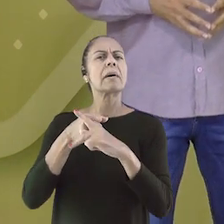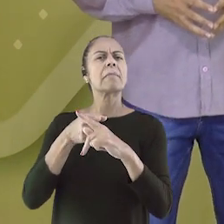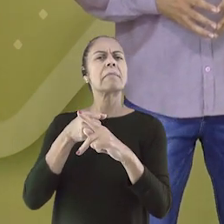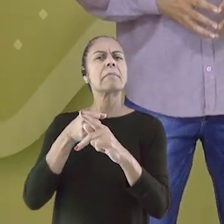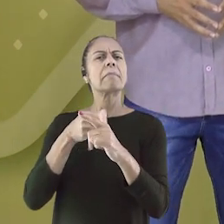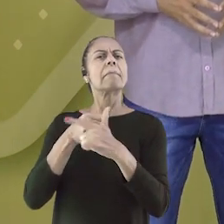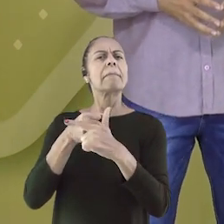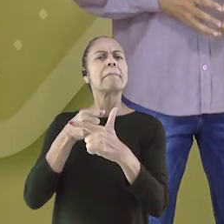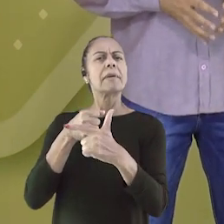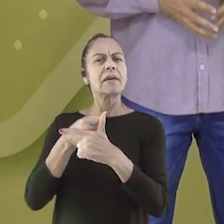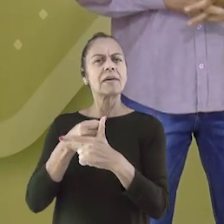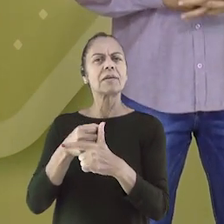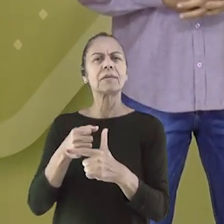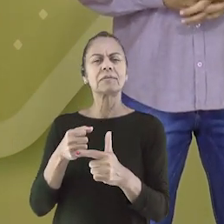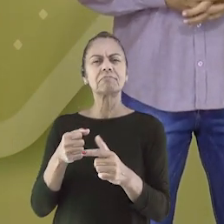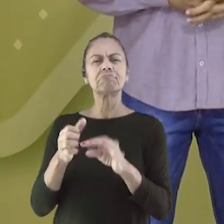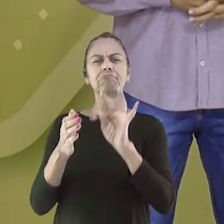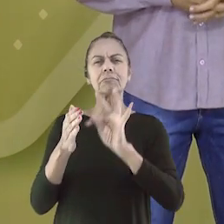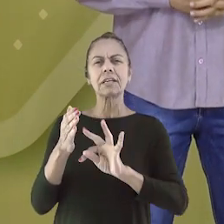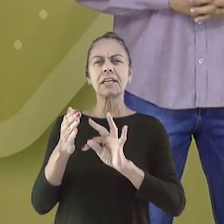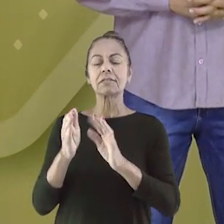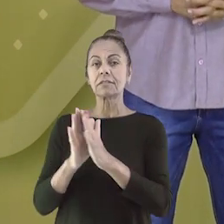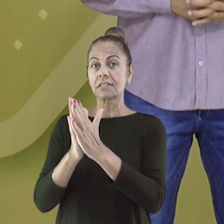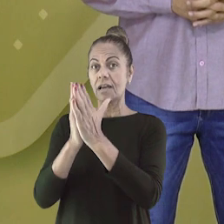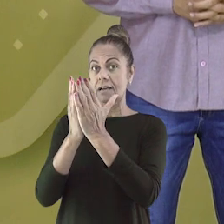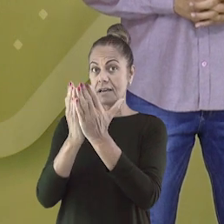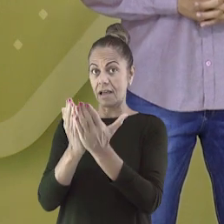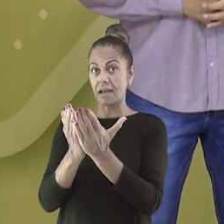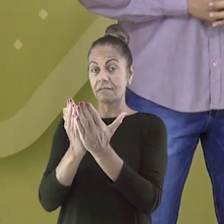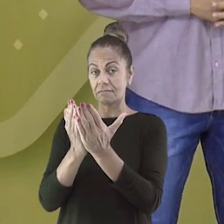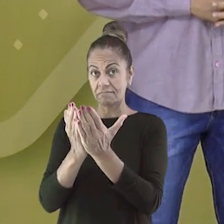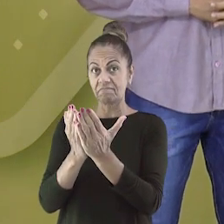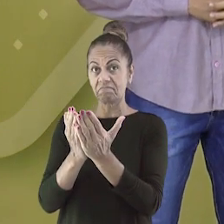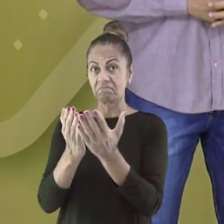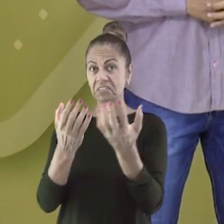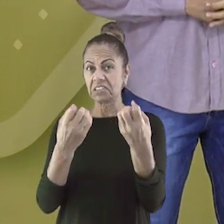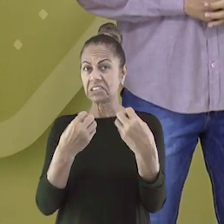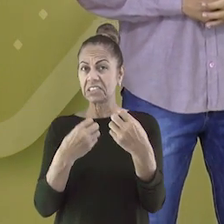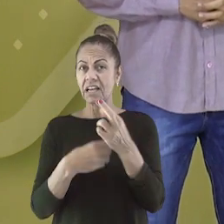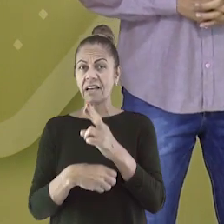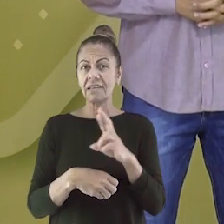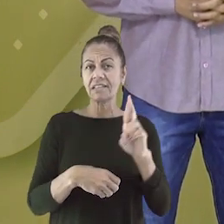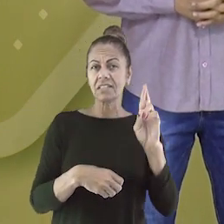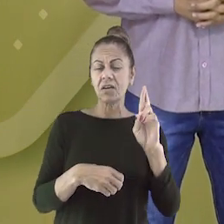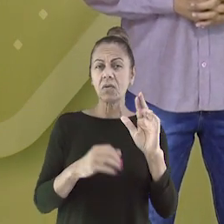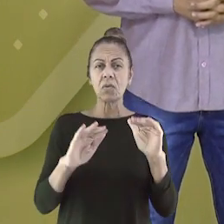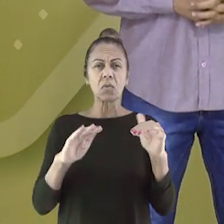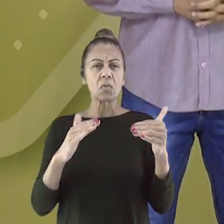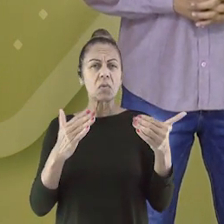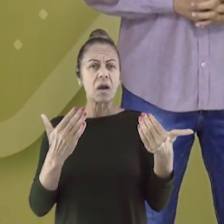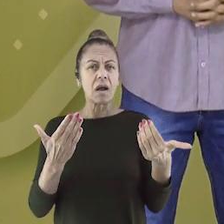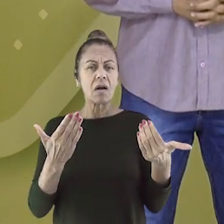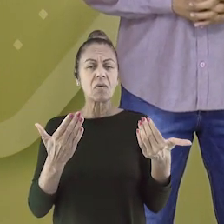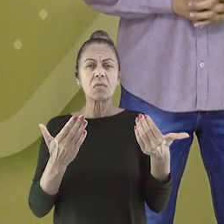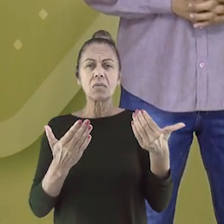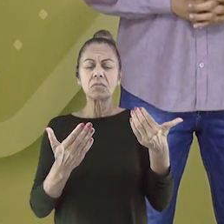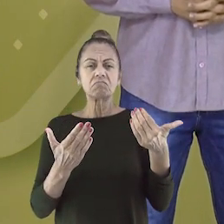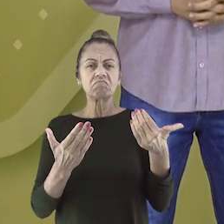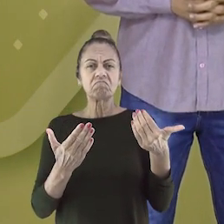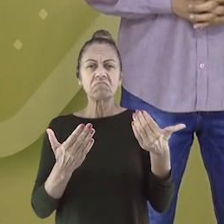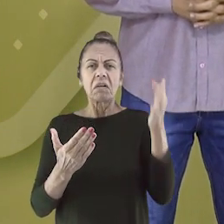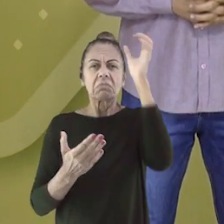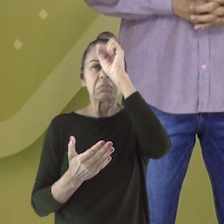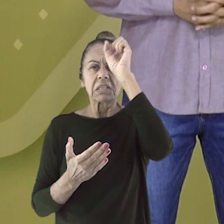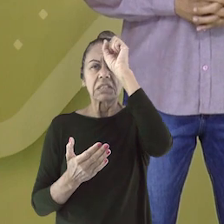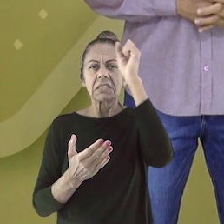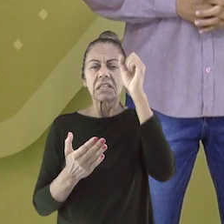na preservação de memórias e de ensinamentos religiosos? Qual o conhecimento é transmitido